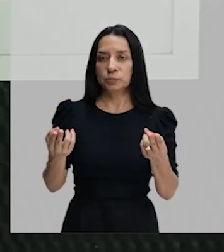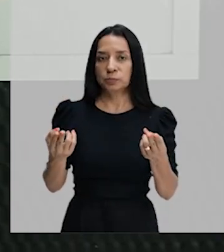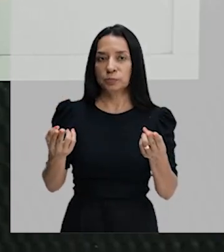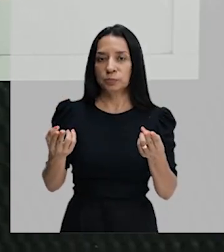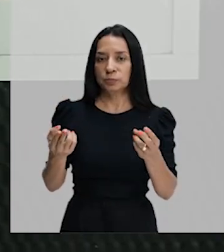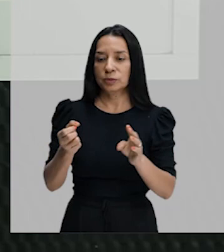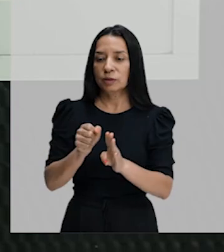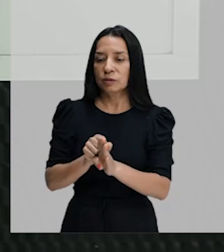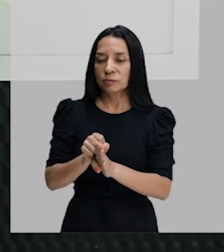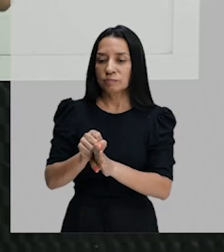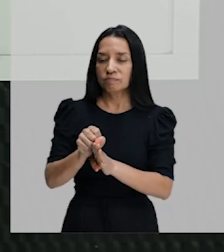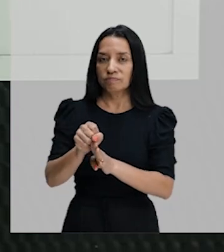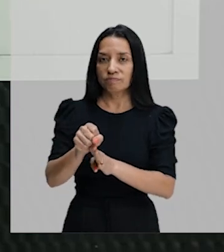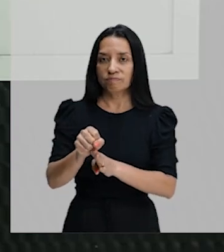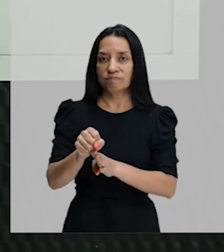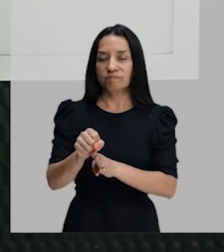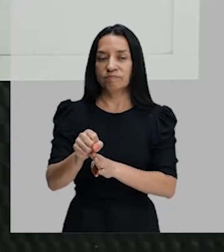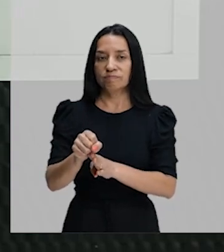direção,